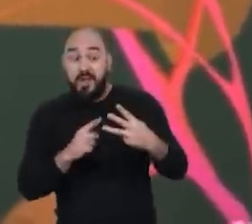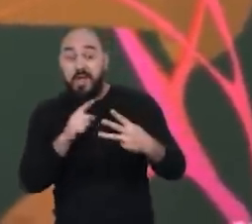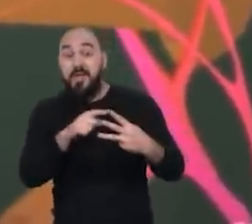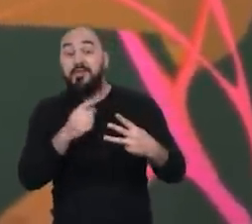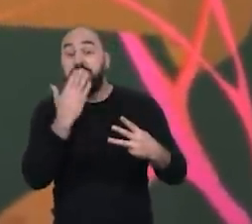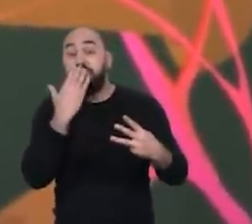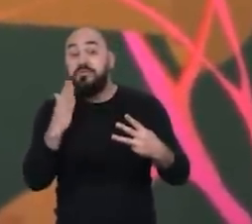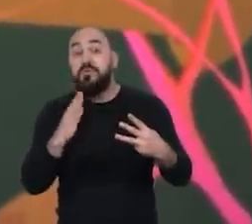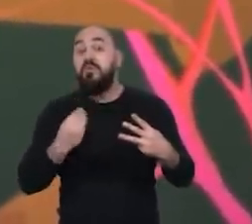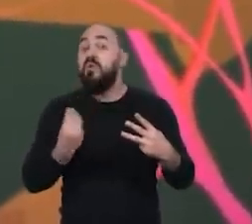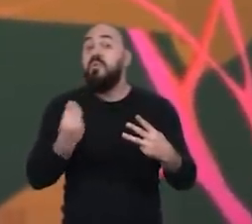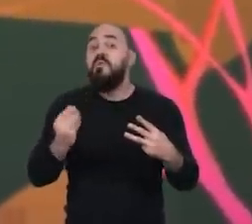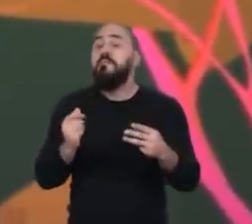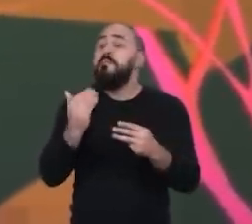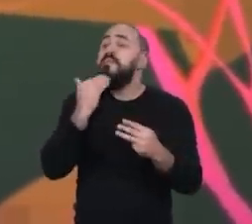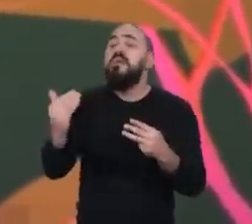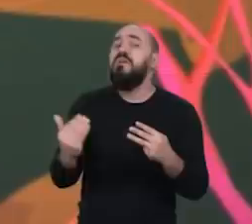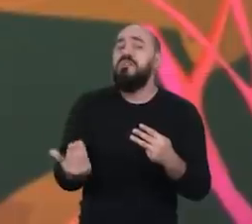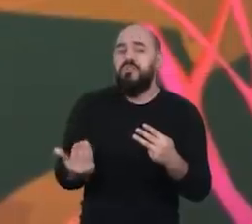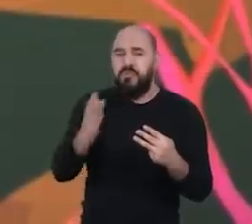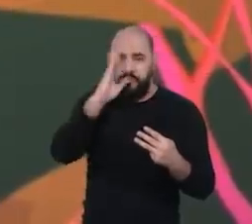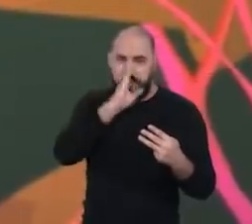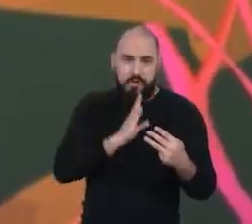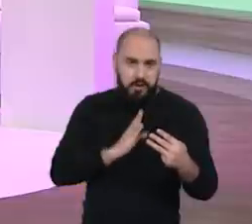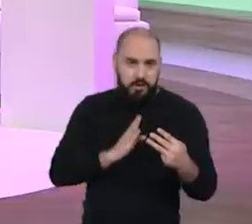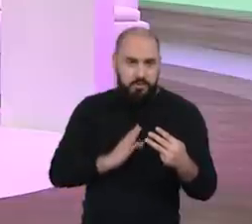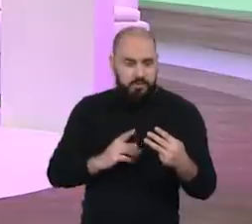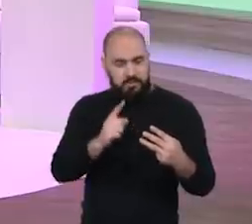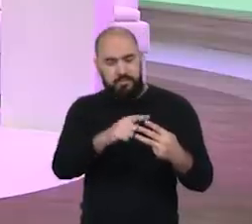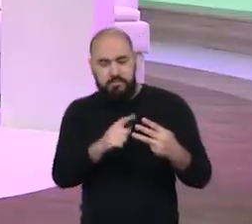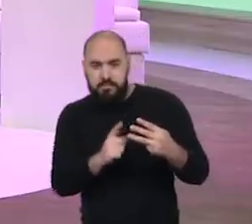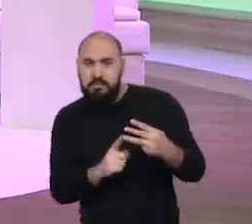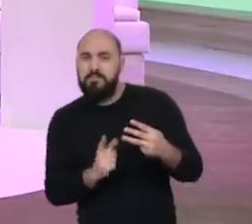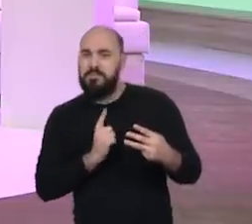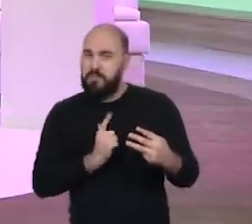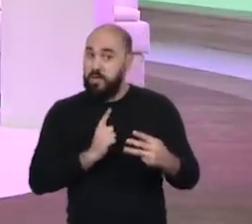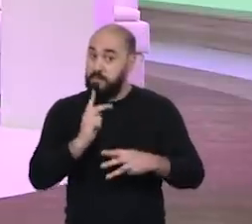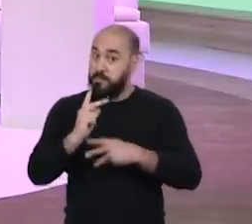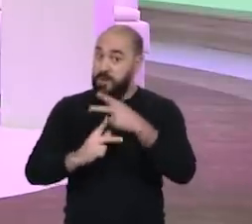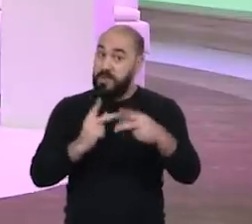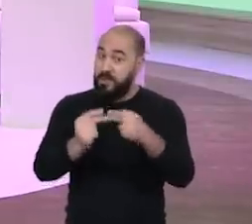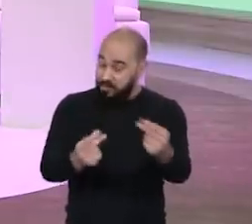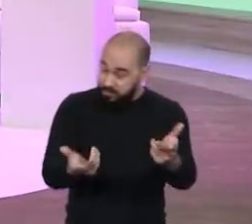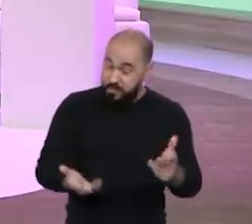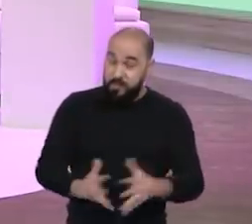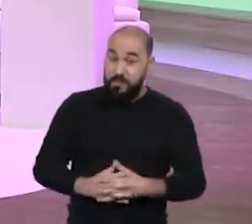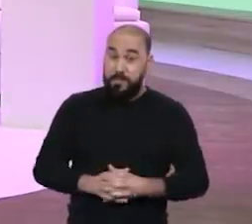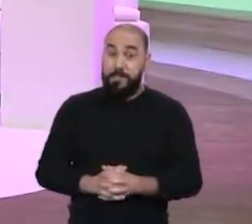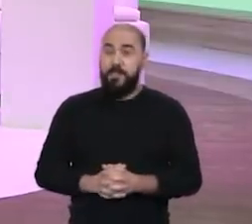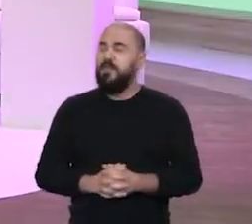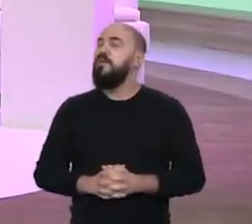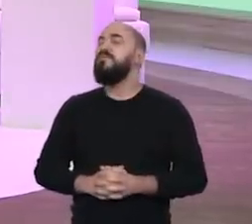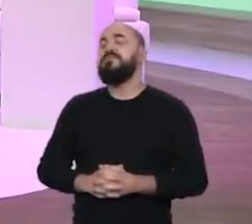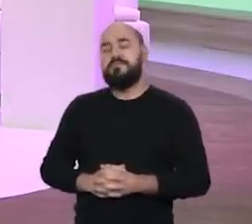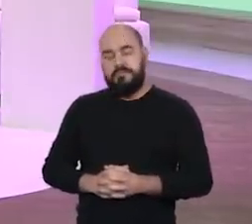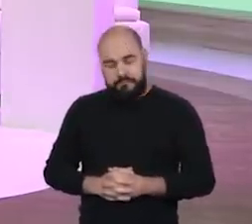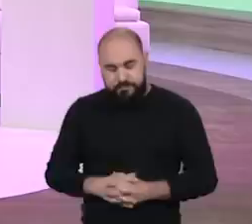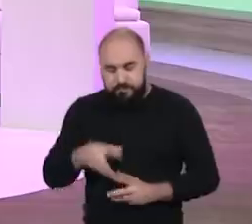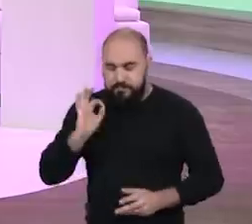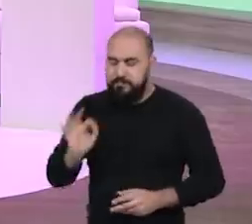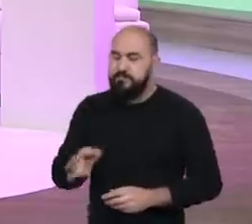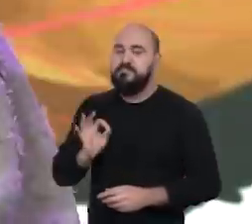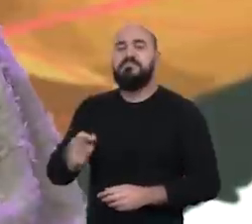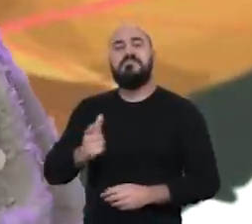revista totalmente de graça. Uma noite, Carol, recheada de presentes. Olha, e nós vamos falar aqui sobre saúde mental,